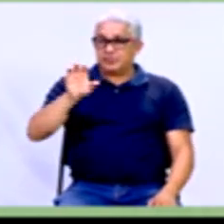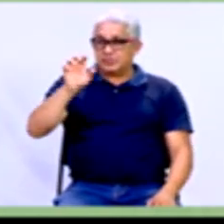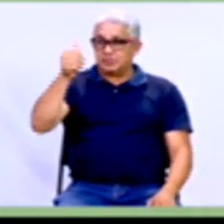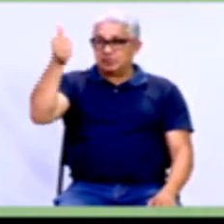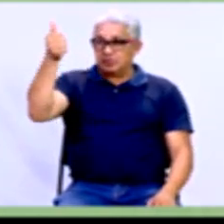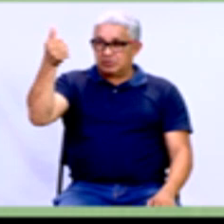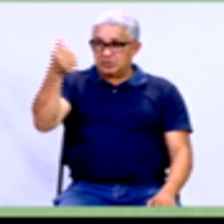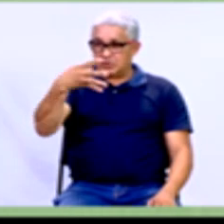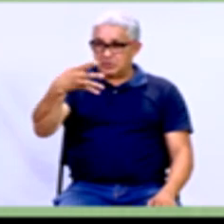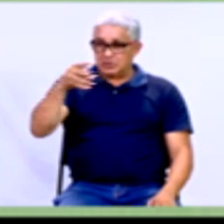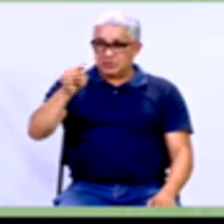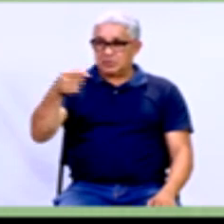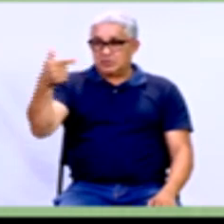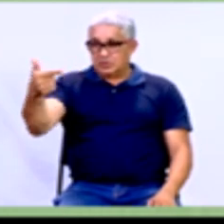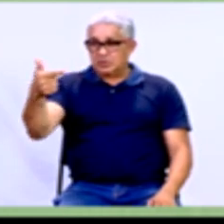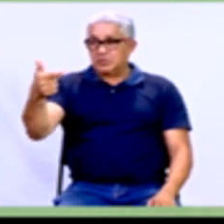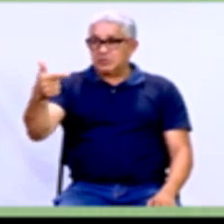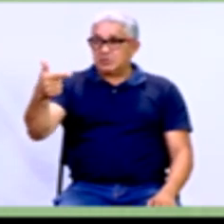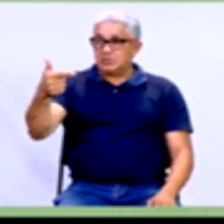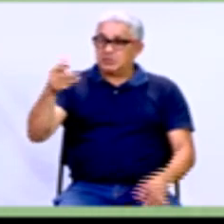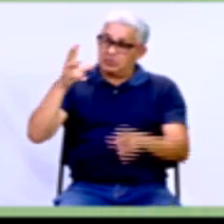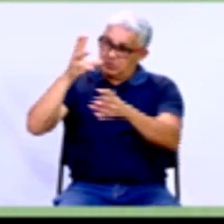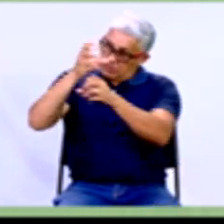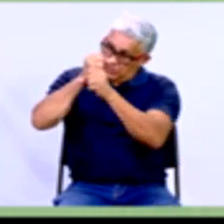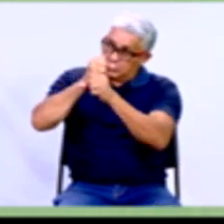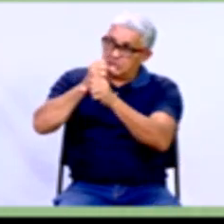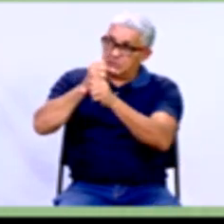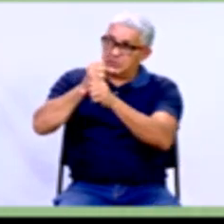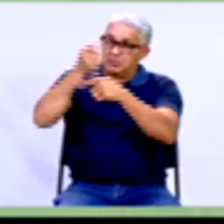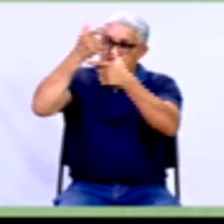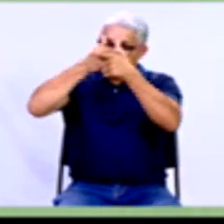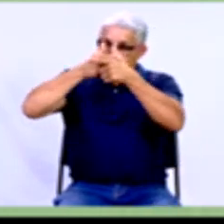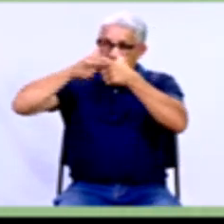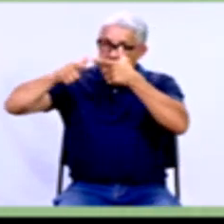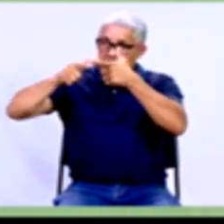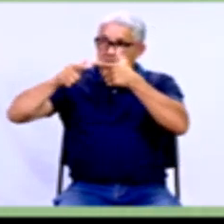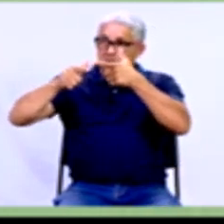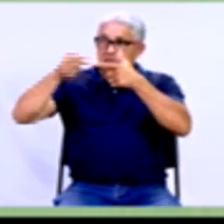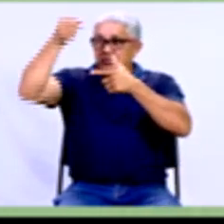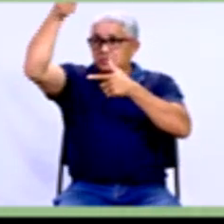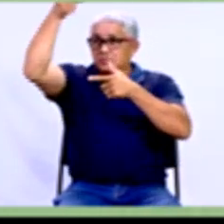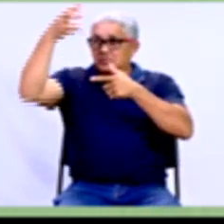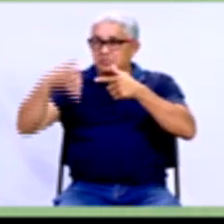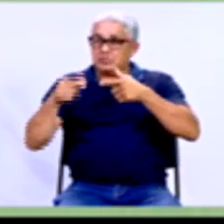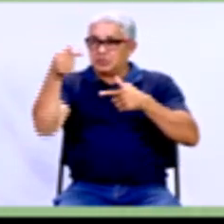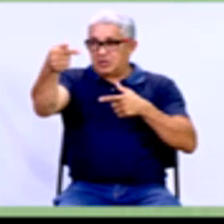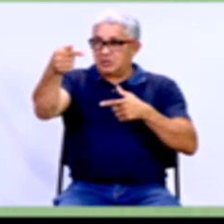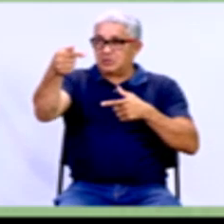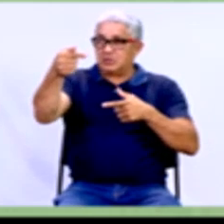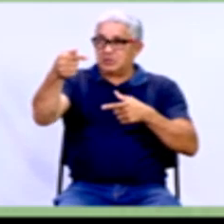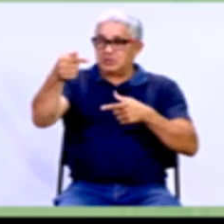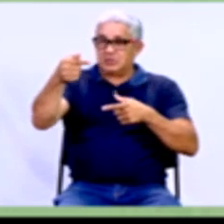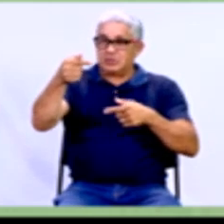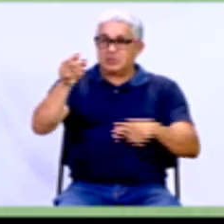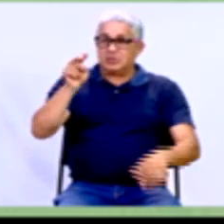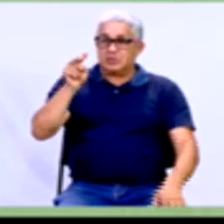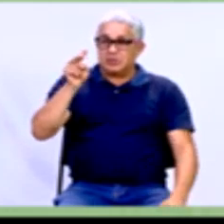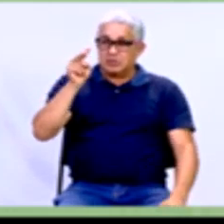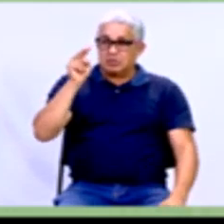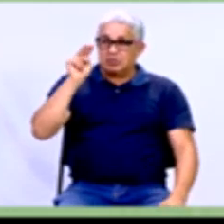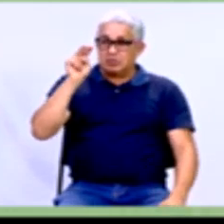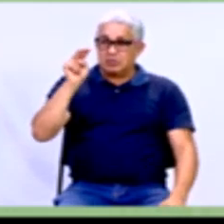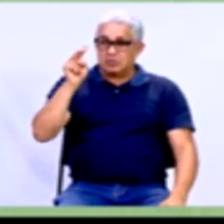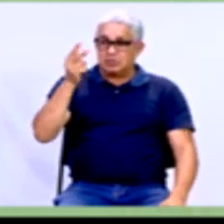Para saber a média de Y é pegar 14,2 e dividir pela quantidade da nossa amostra, que é 7. Então, a gente vai ter aí a média de